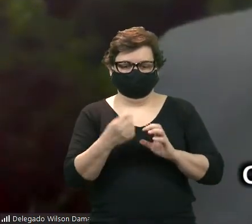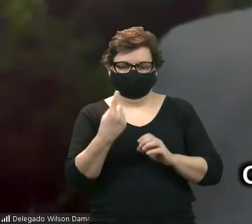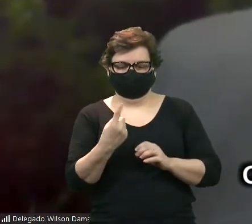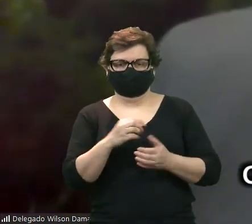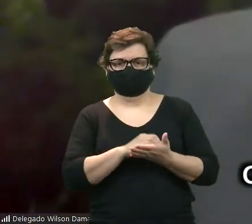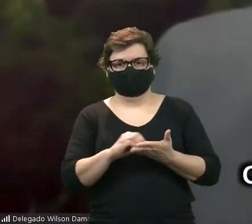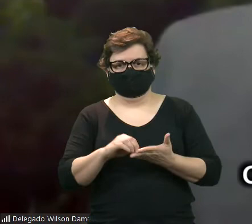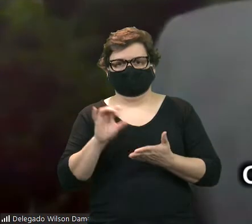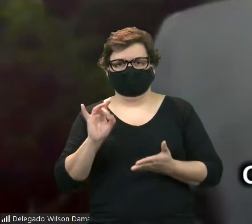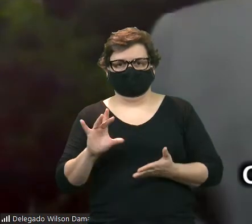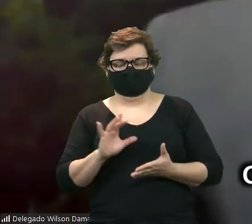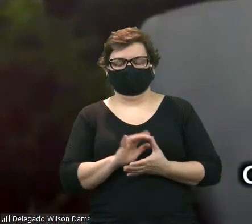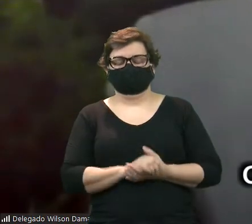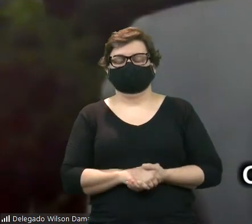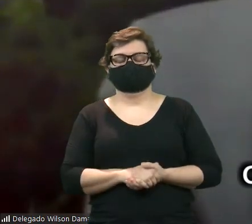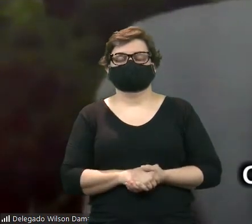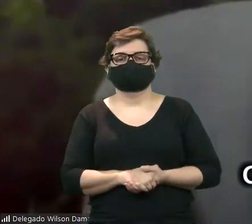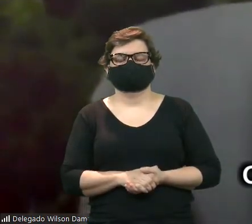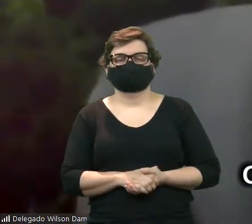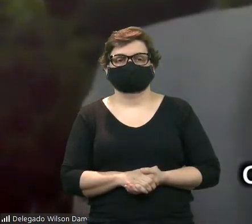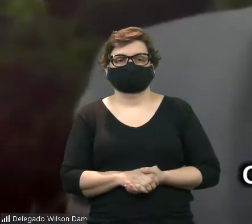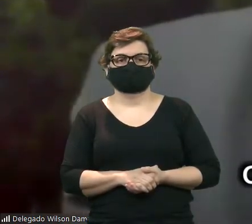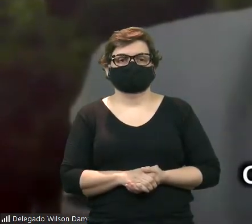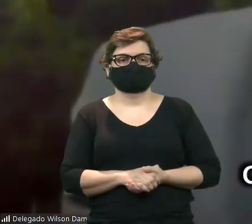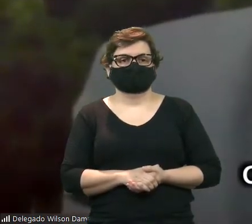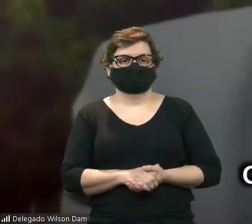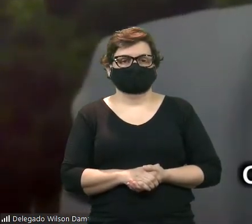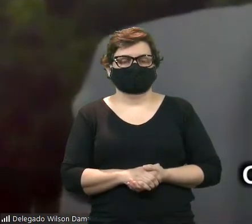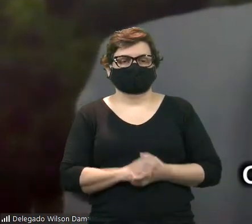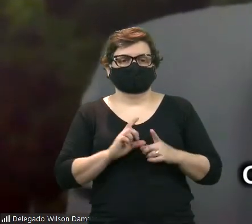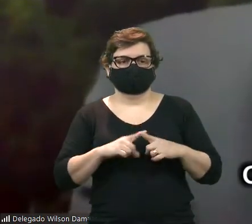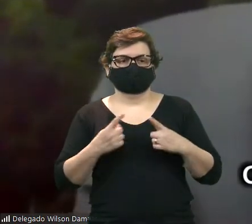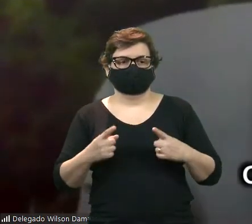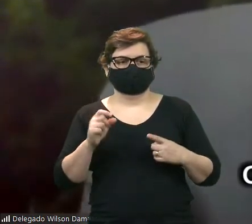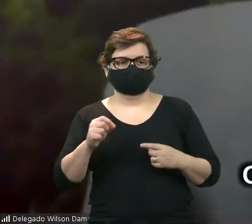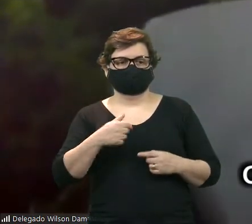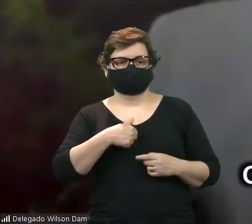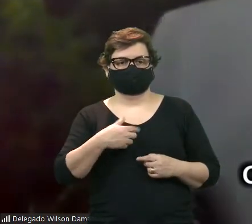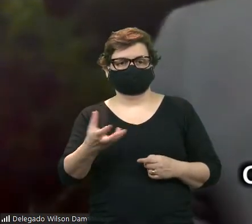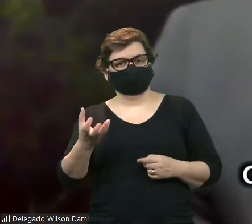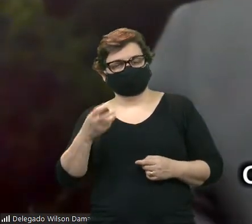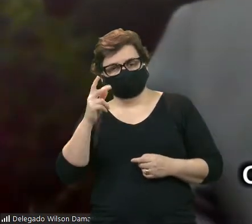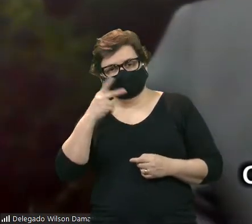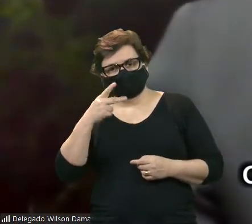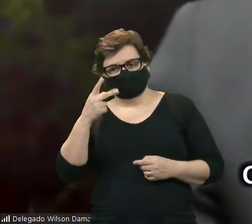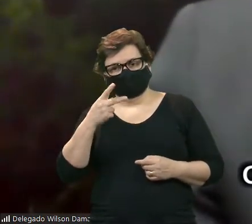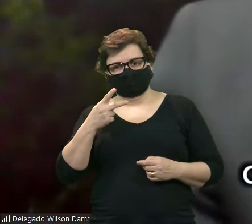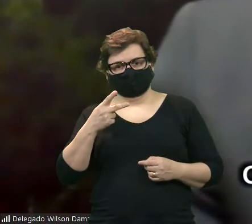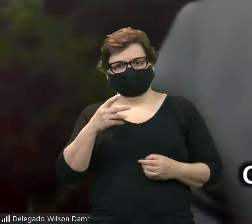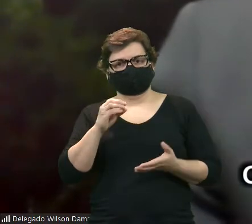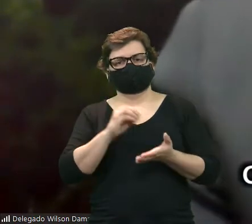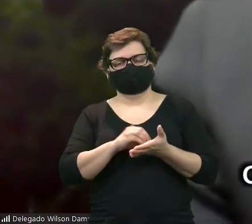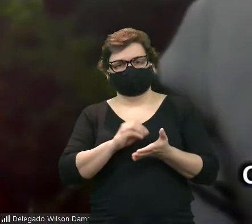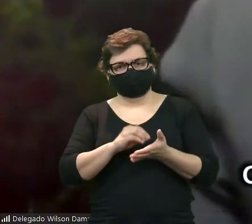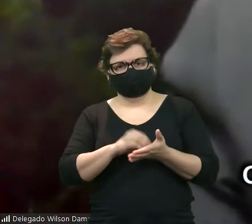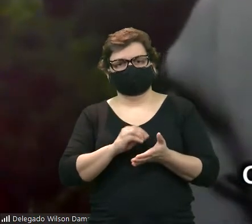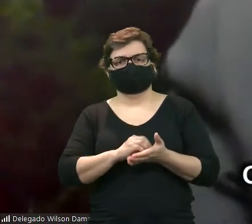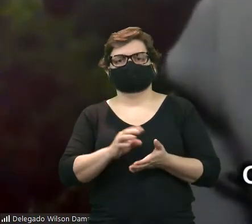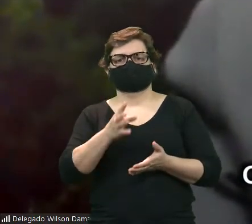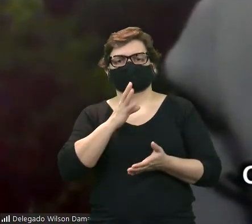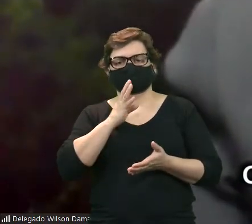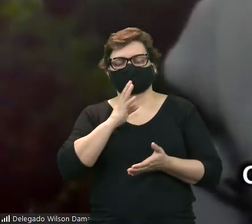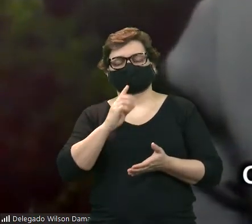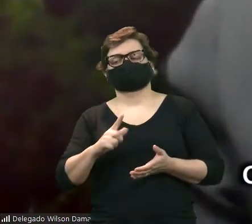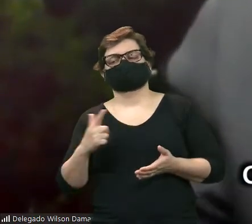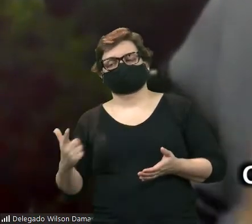na minha visão. Agora, onde eu quero dizer do demérito a esses dois excelentes secretários, que eu não tenho nada a